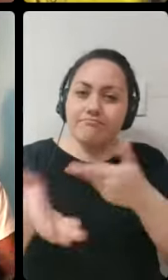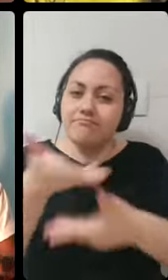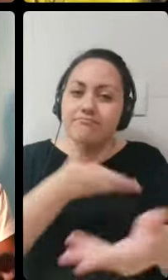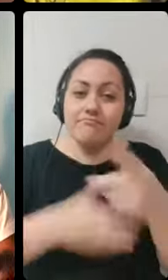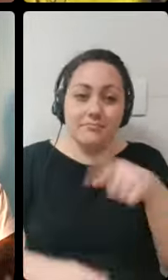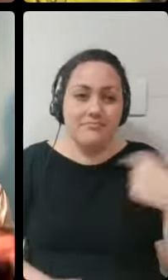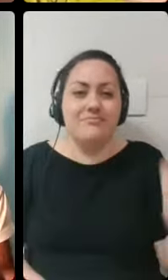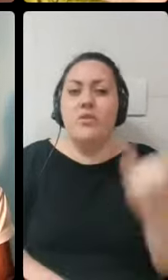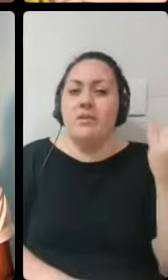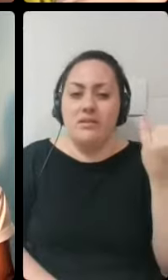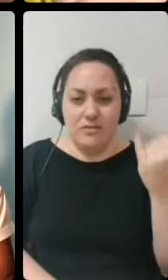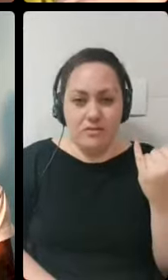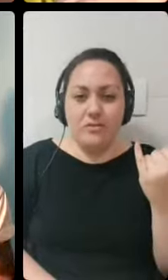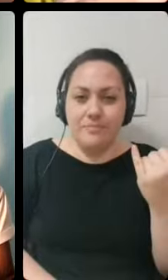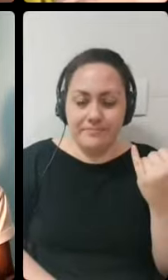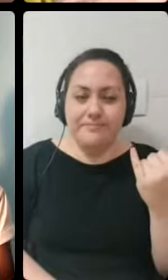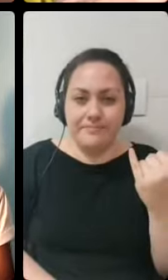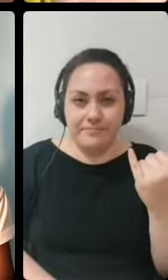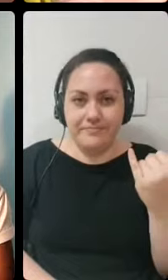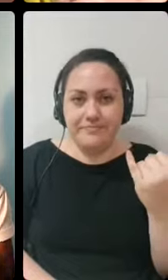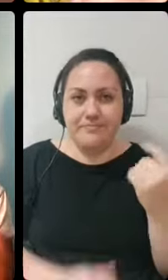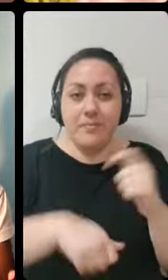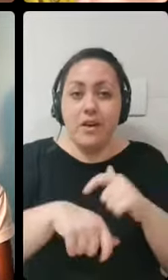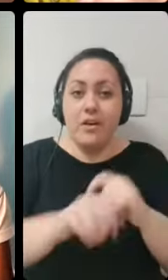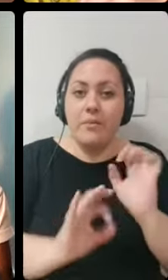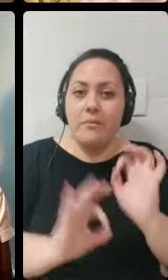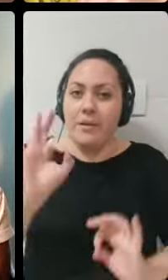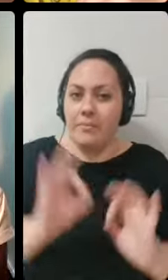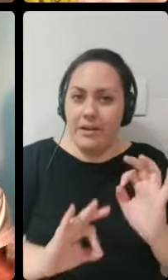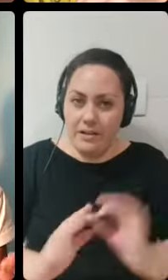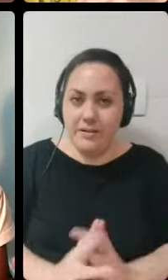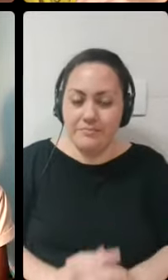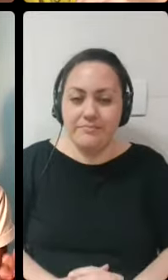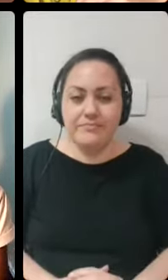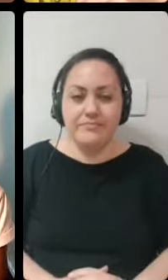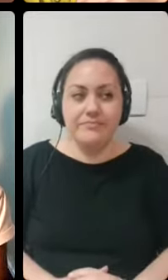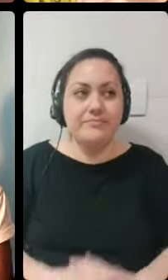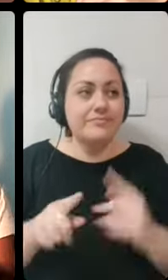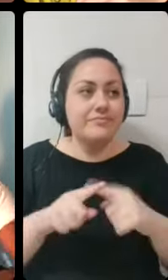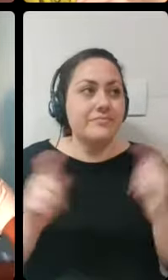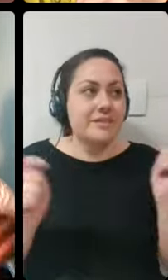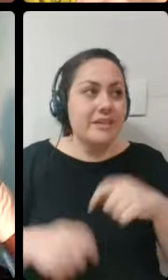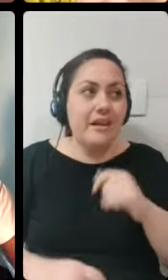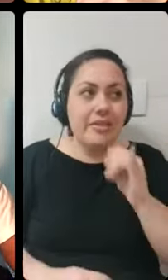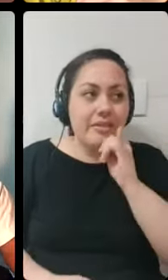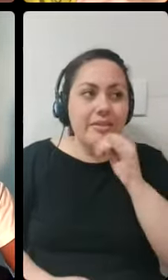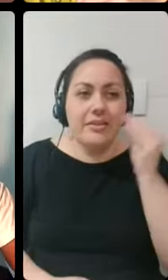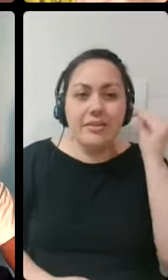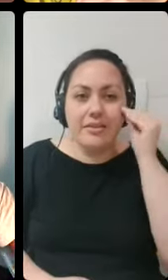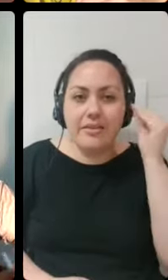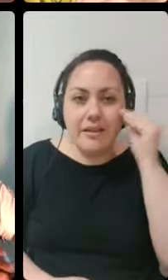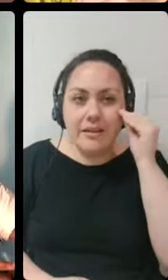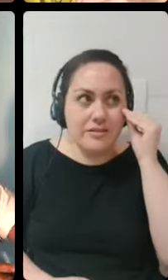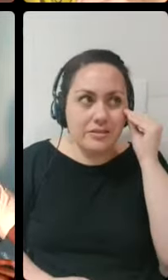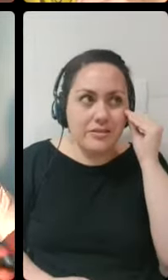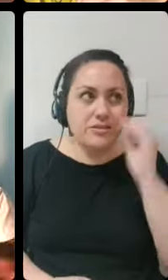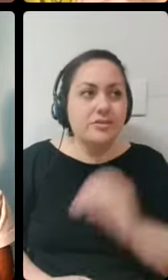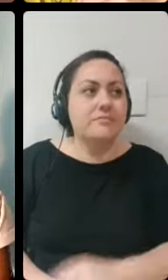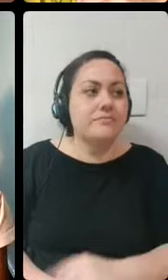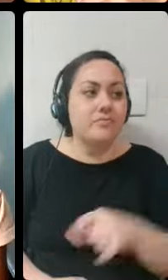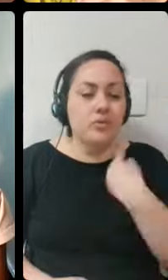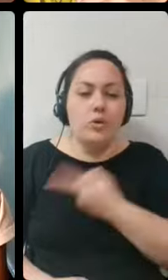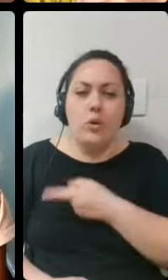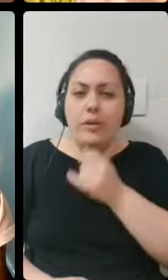ali na preparação, né? Tudo a gente consegue testar naquele momento. A gente vai ao extremo e testa todas